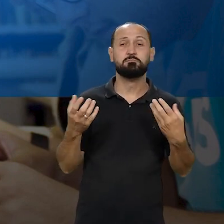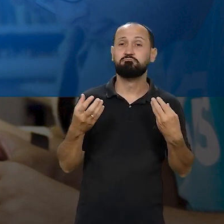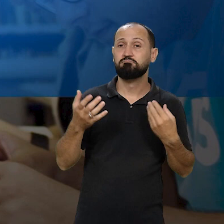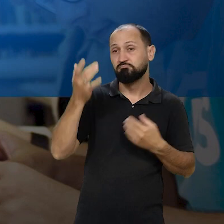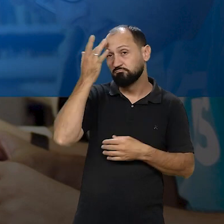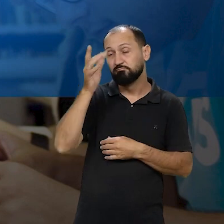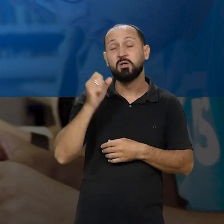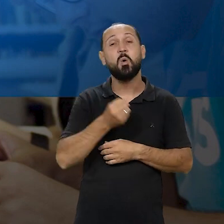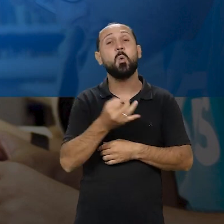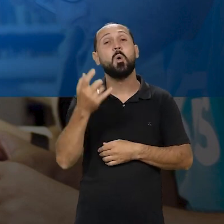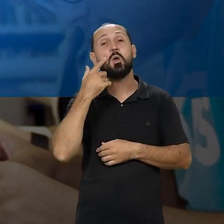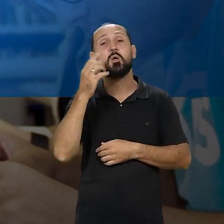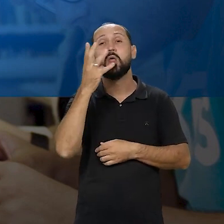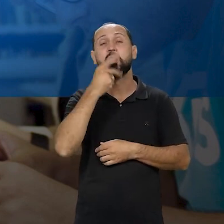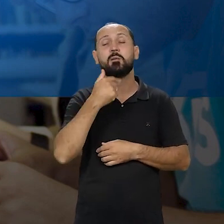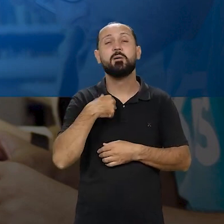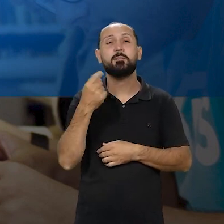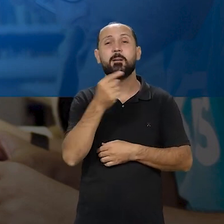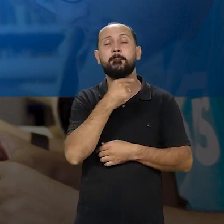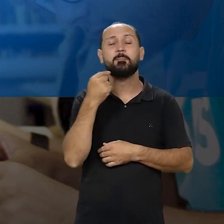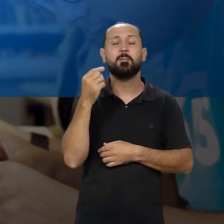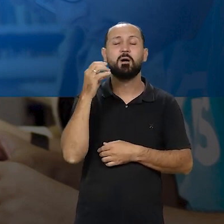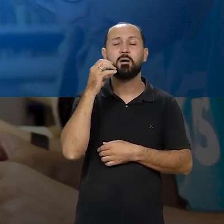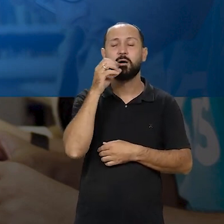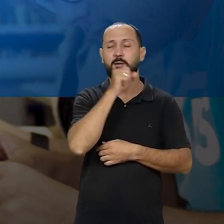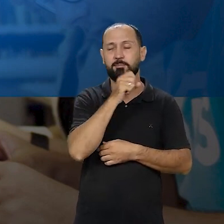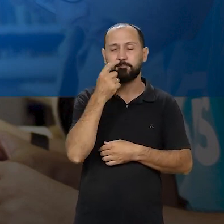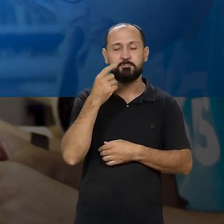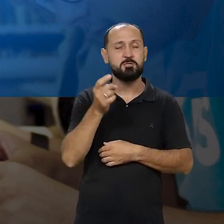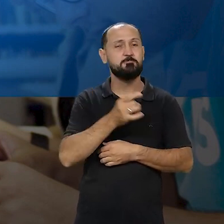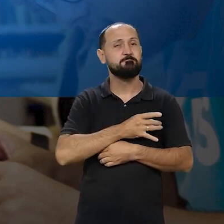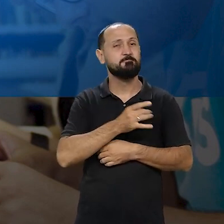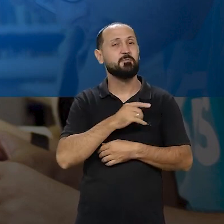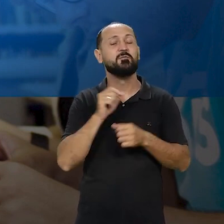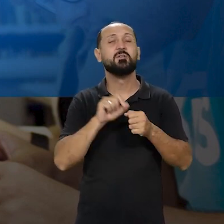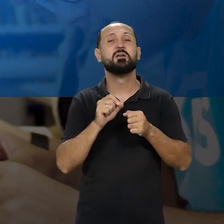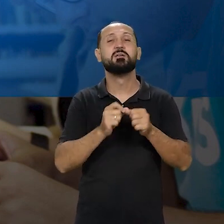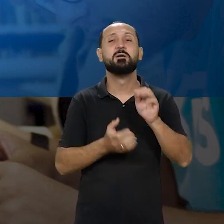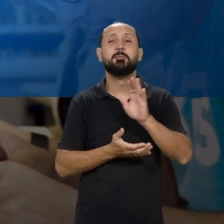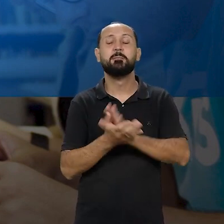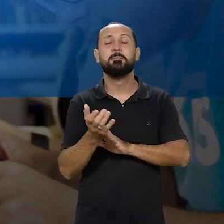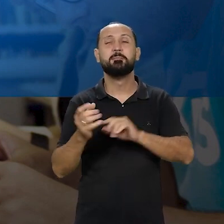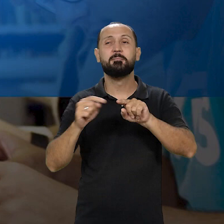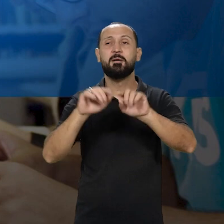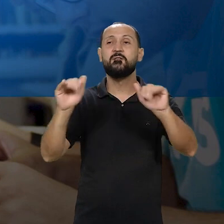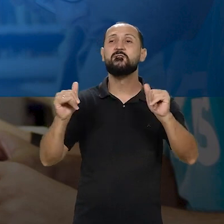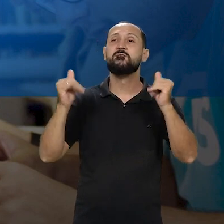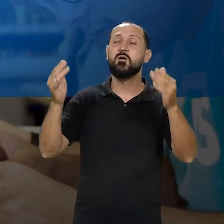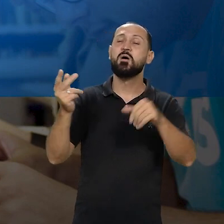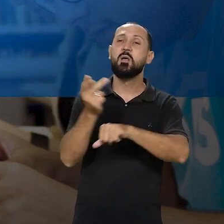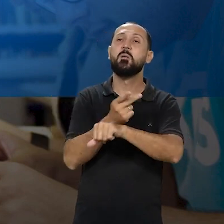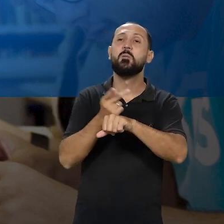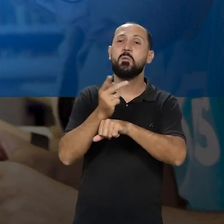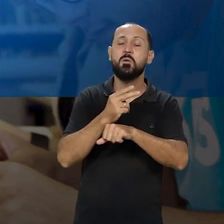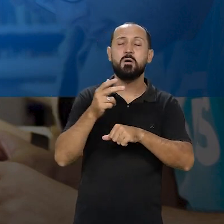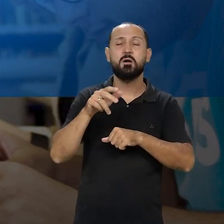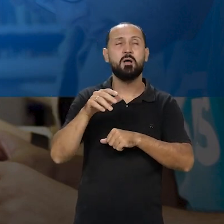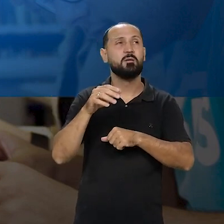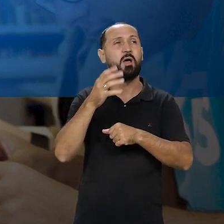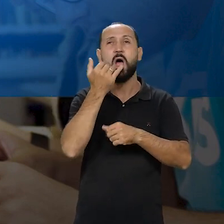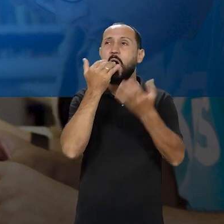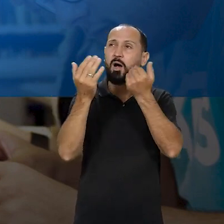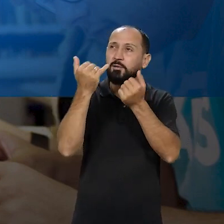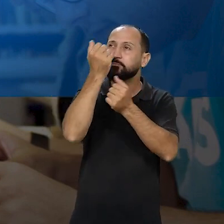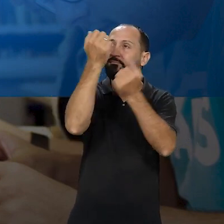Não sei quanto tempo durava minha pequena morte, mas o horror me impelia a correr para o quintal à procura dele, dos pés de amora,